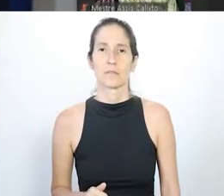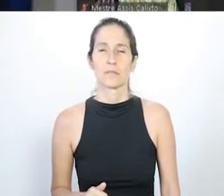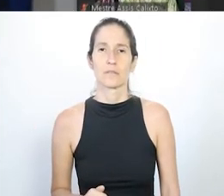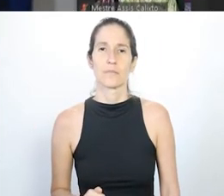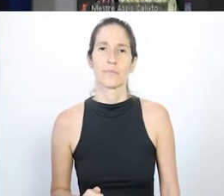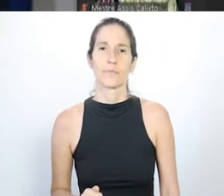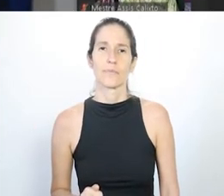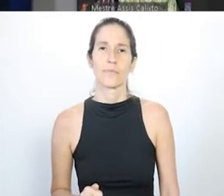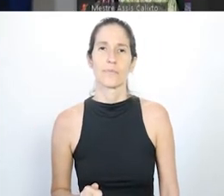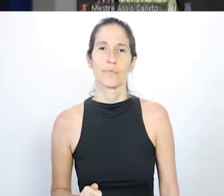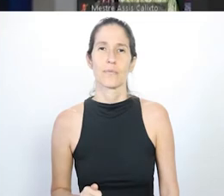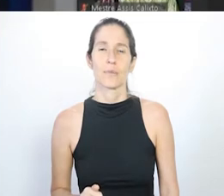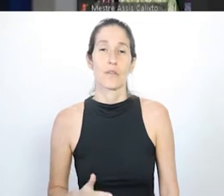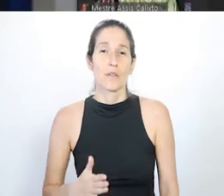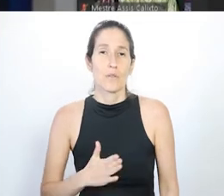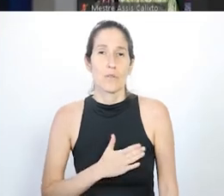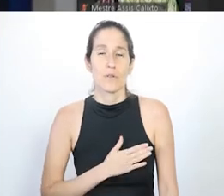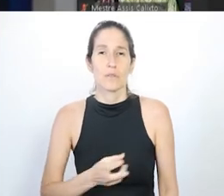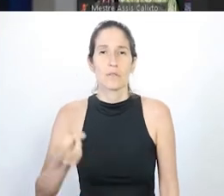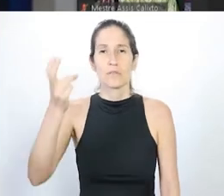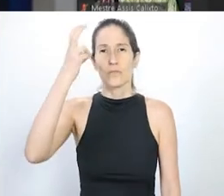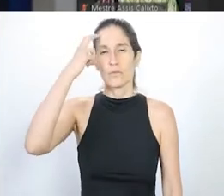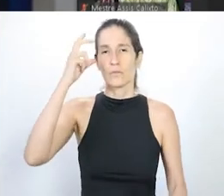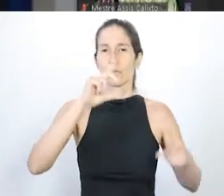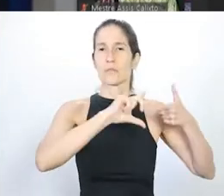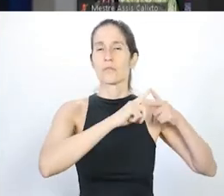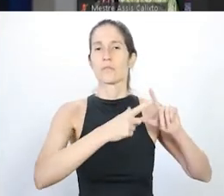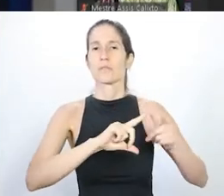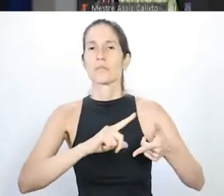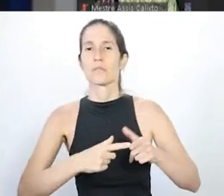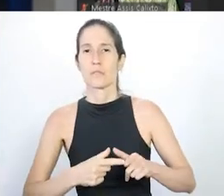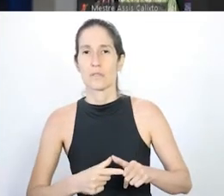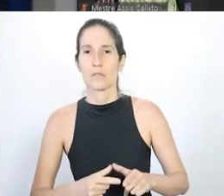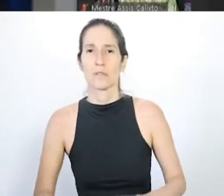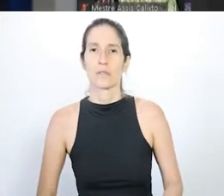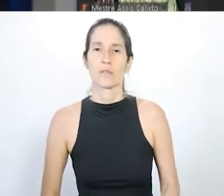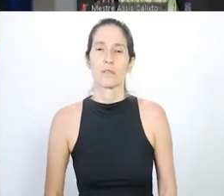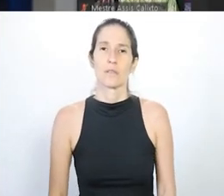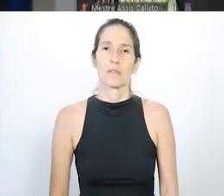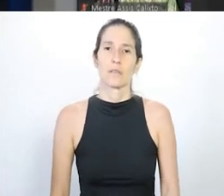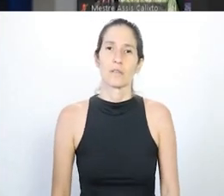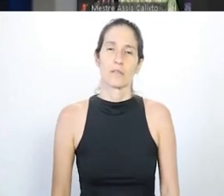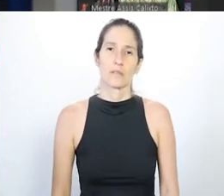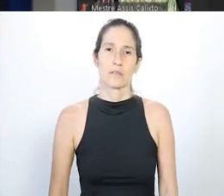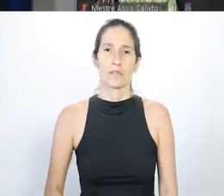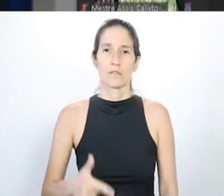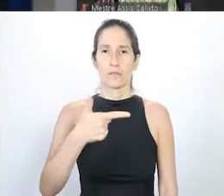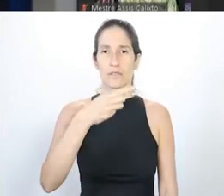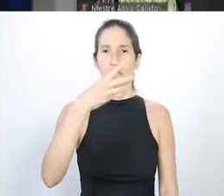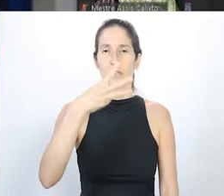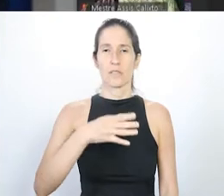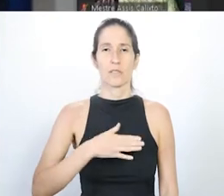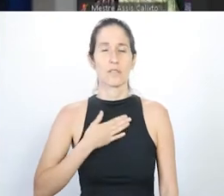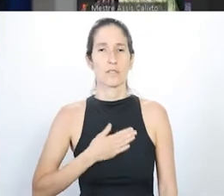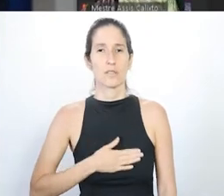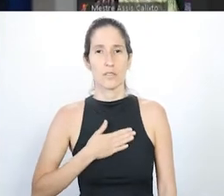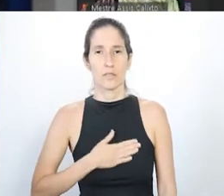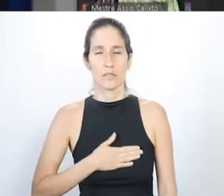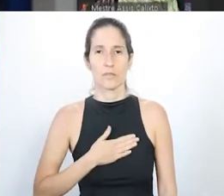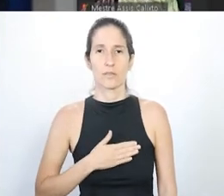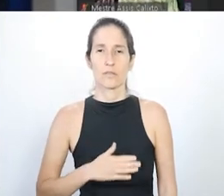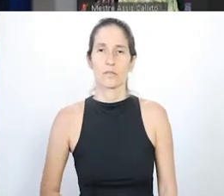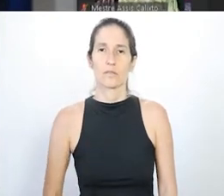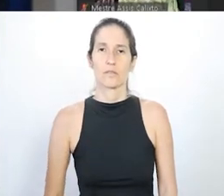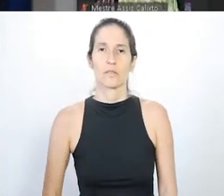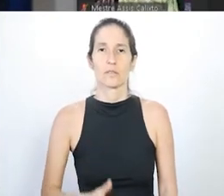curte a cultura popular, para quem está atento à nossa cultura de essência. Dia 23 de agosto, o Murilo está colocando aqui, é isso? Dia 23